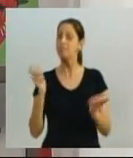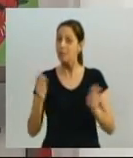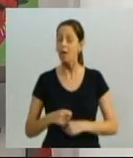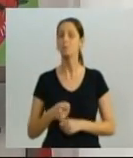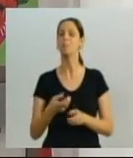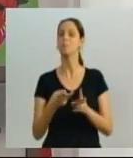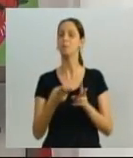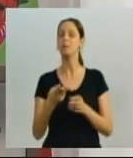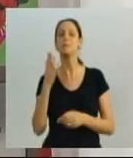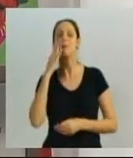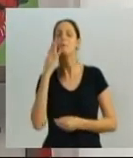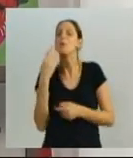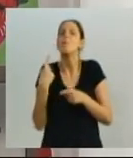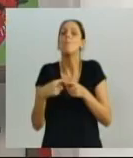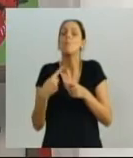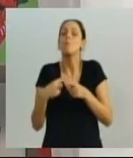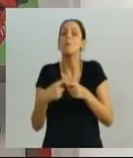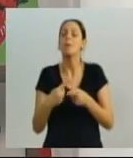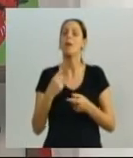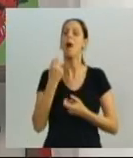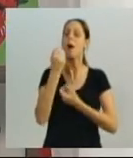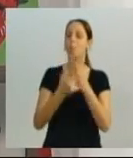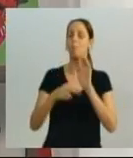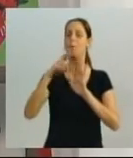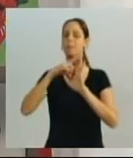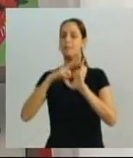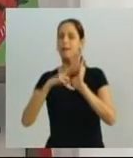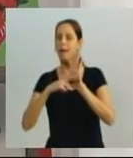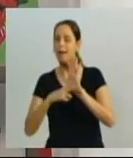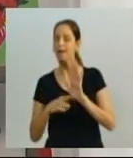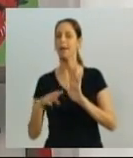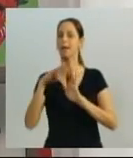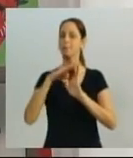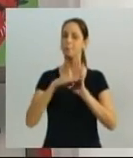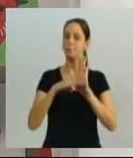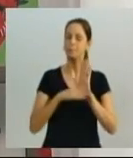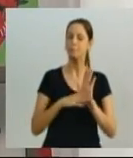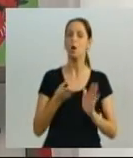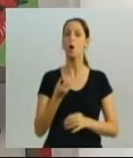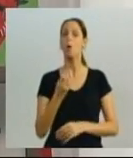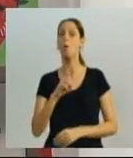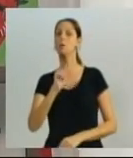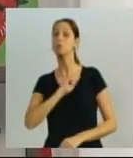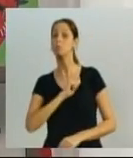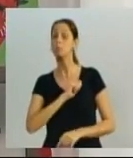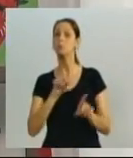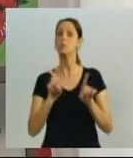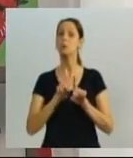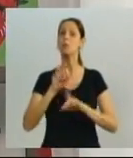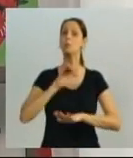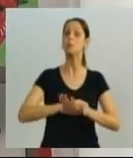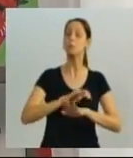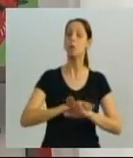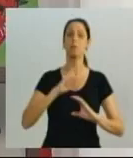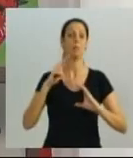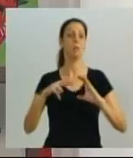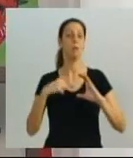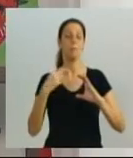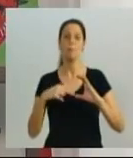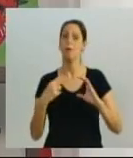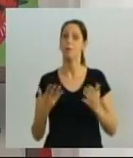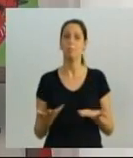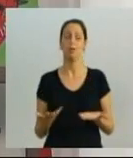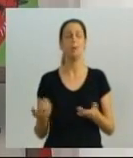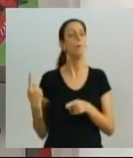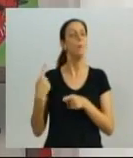que determinadas regras, por que determinadas atitudes são tomadas no dia a dia da Câmara.